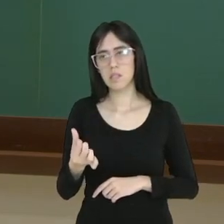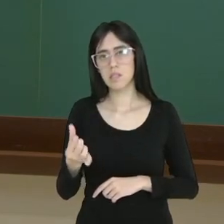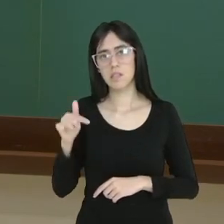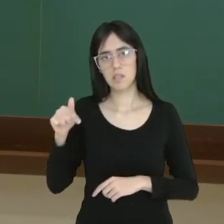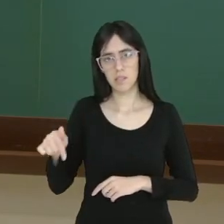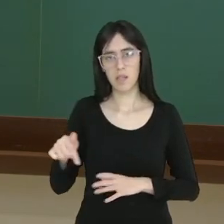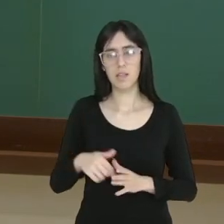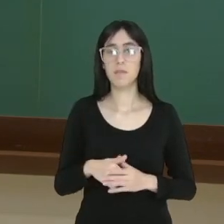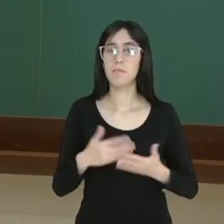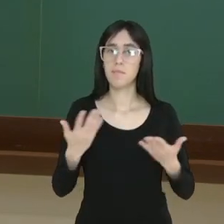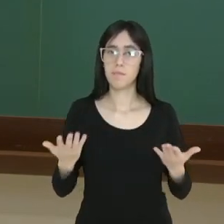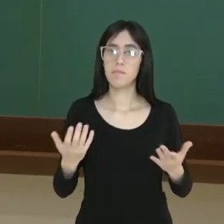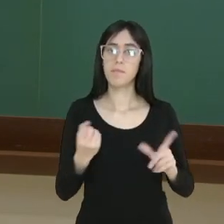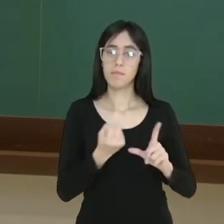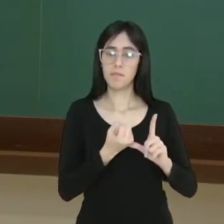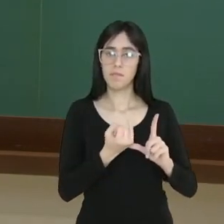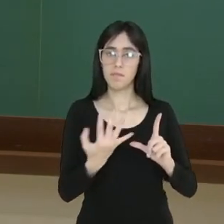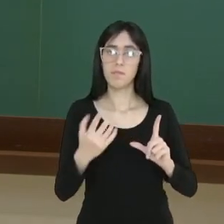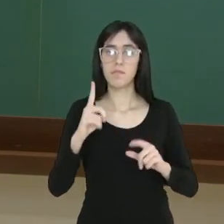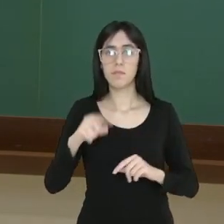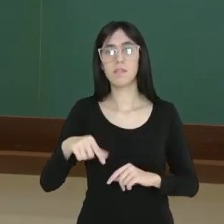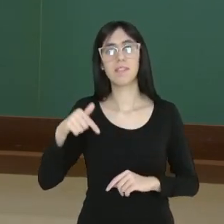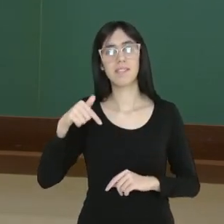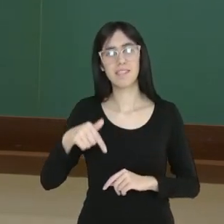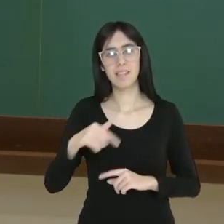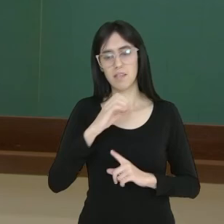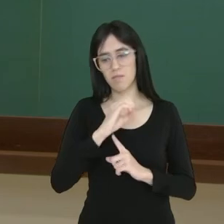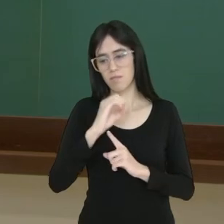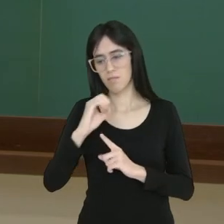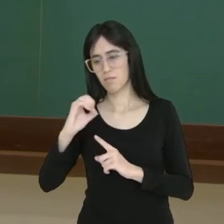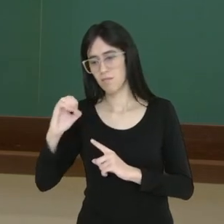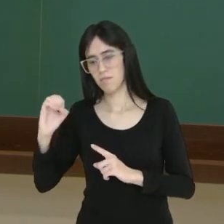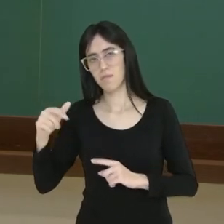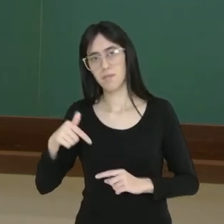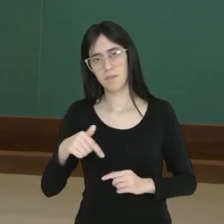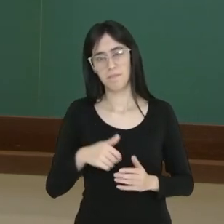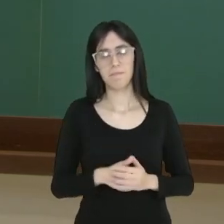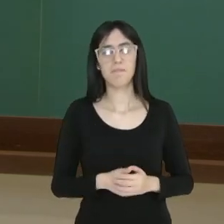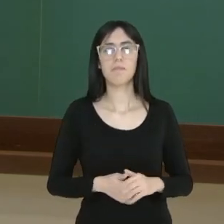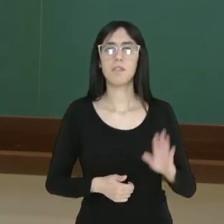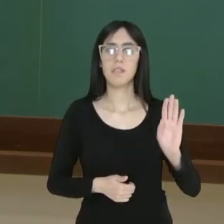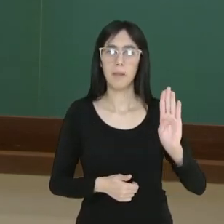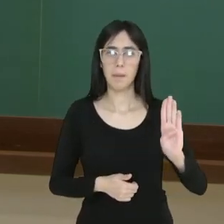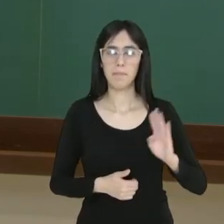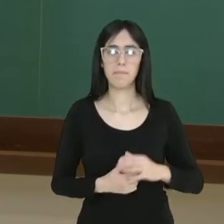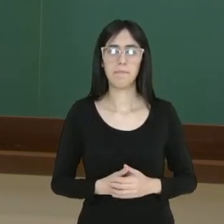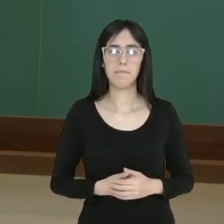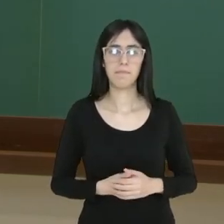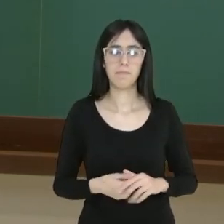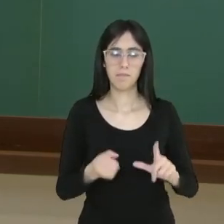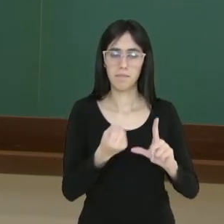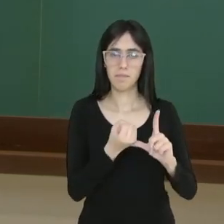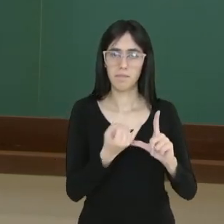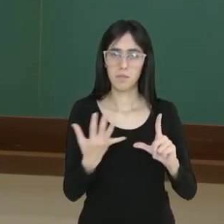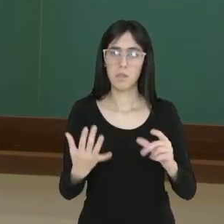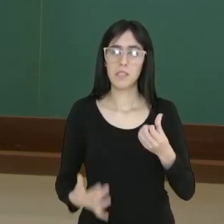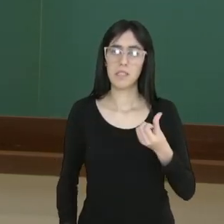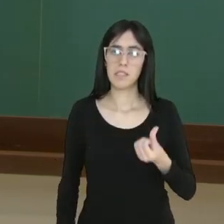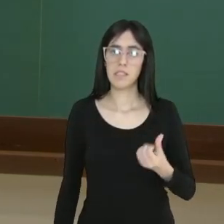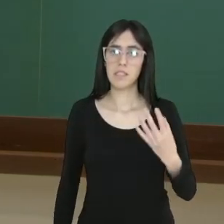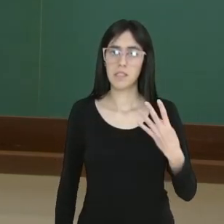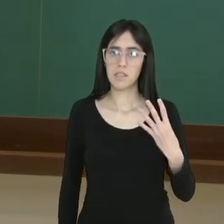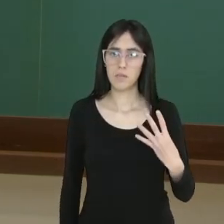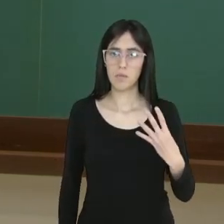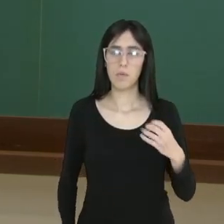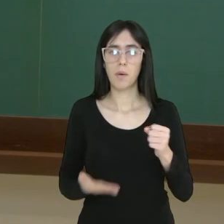do logaritmo é 7, porque eu tenho 7 zeros ali. Letra B. Logaritmo de 64 na